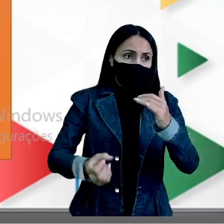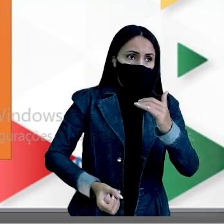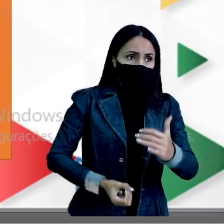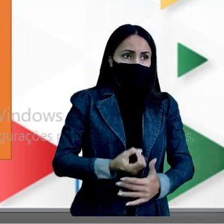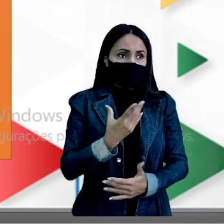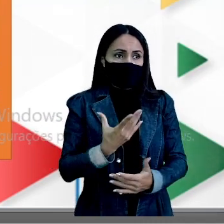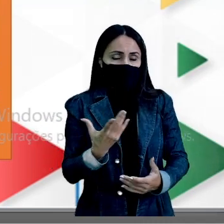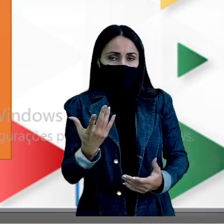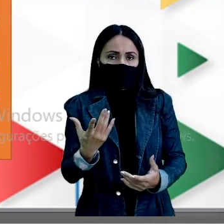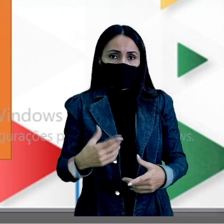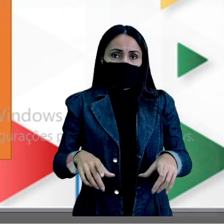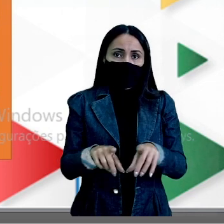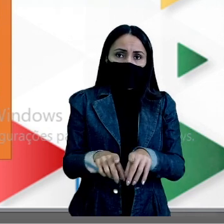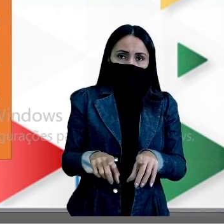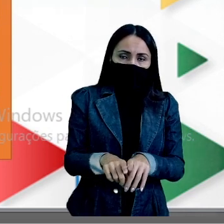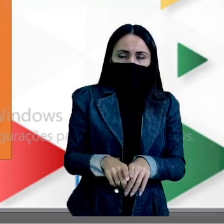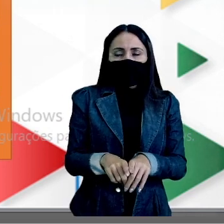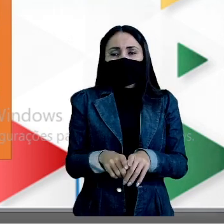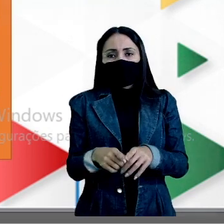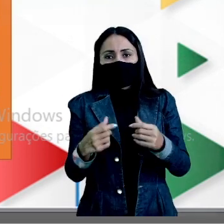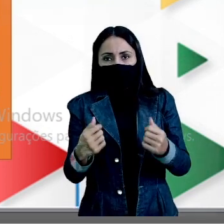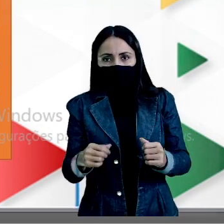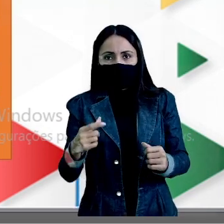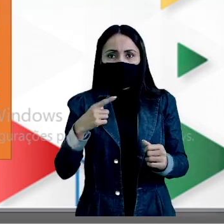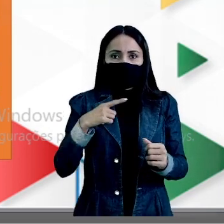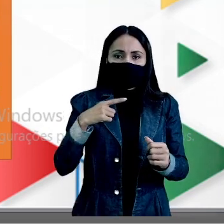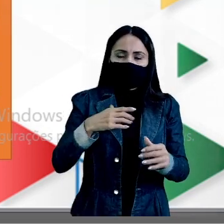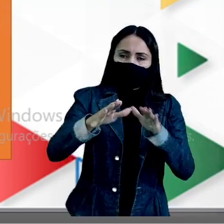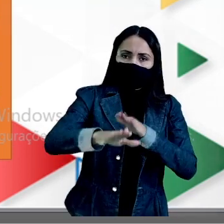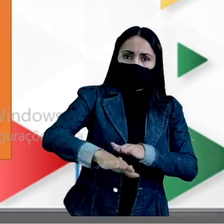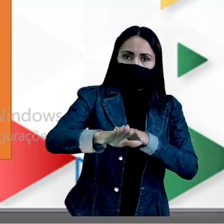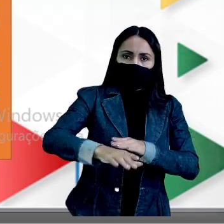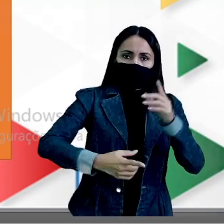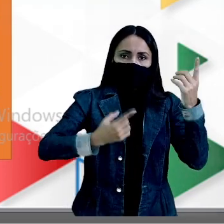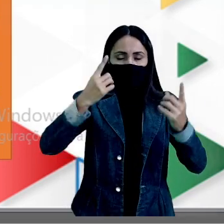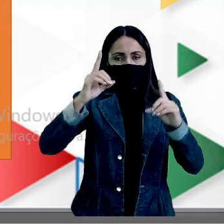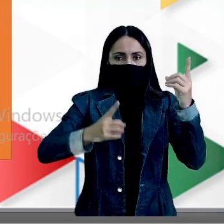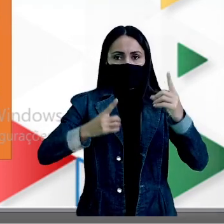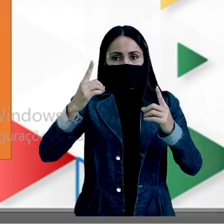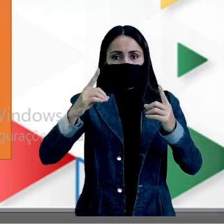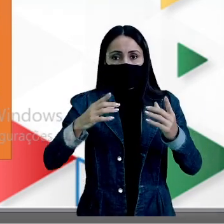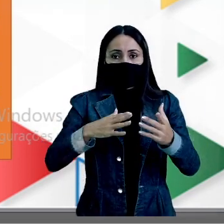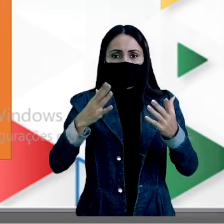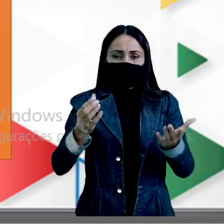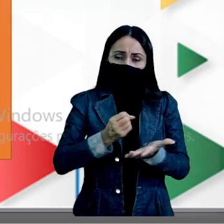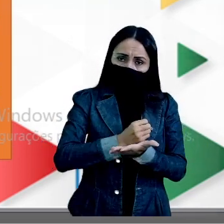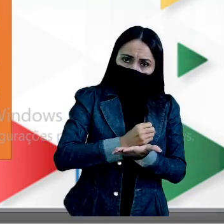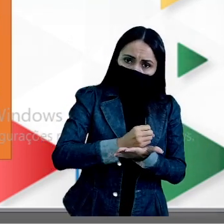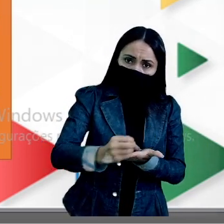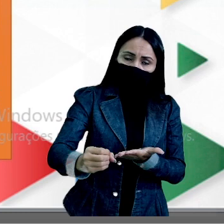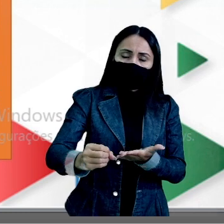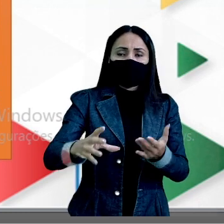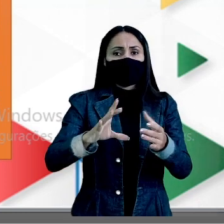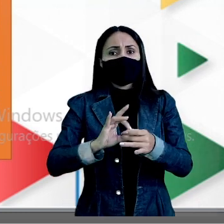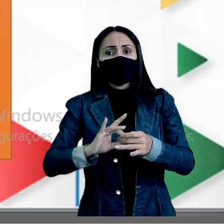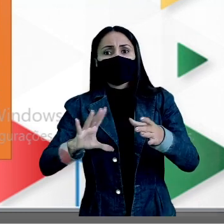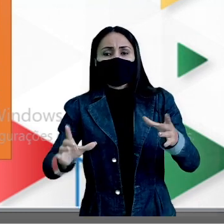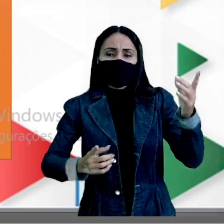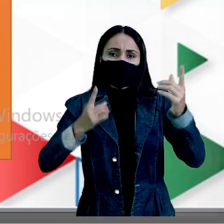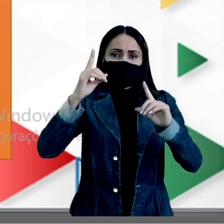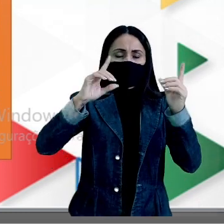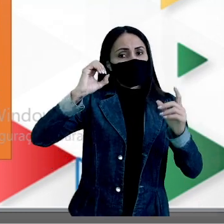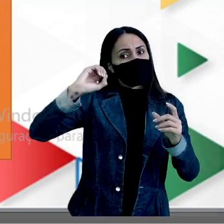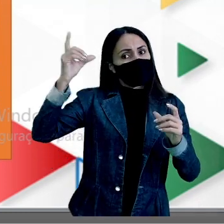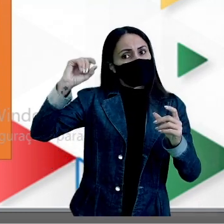interna que teve na troça carnavalesca mista do Cariri, que era oficialmente quem abria o carnaval de Olinda, né?